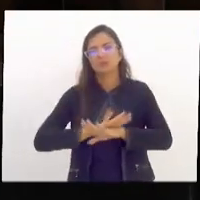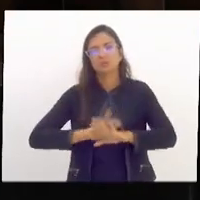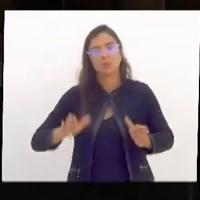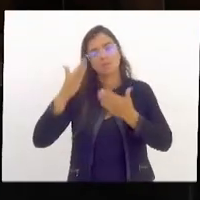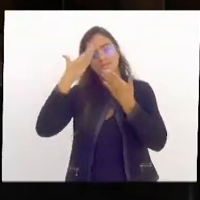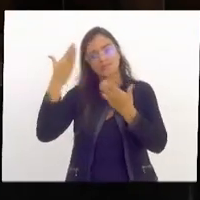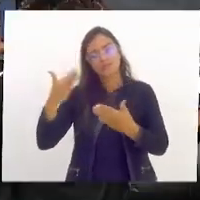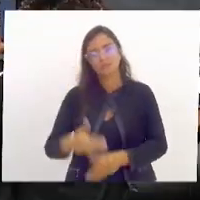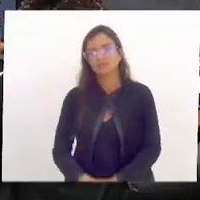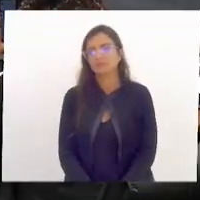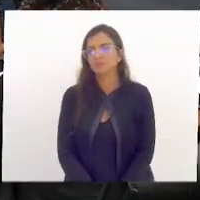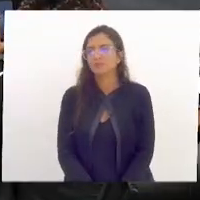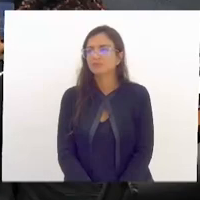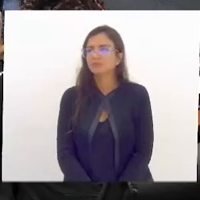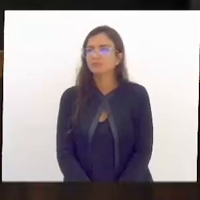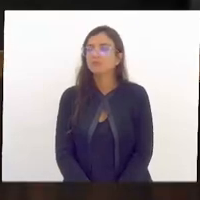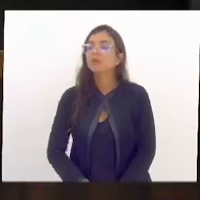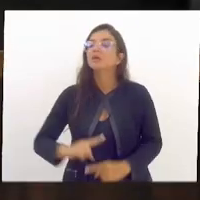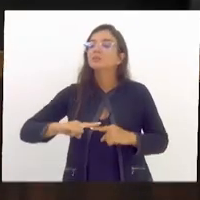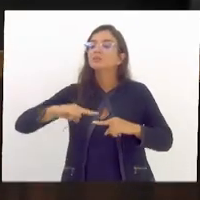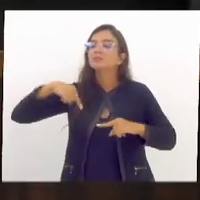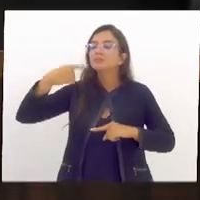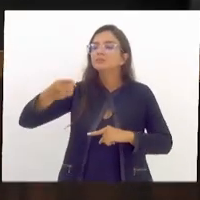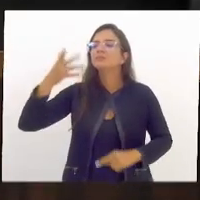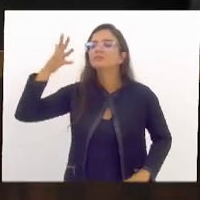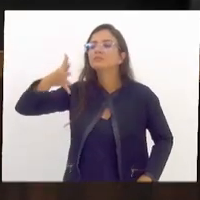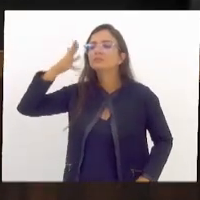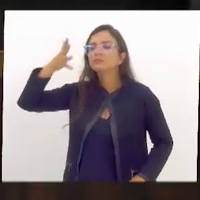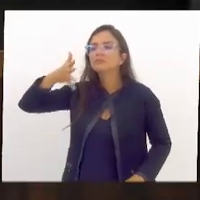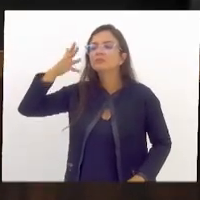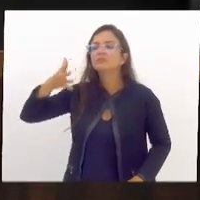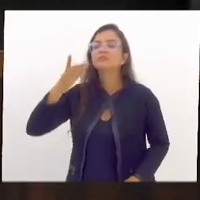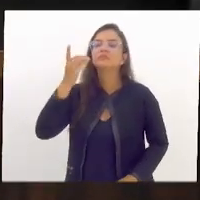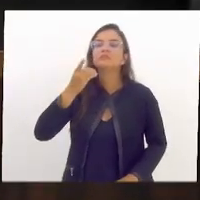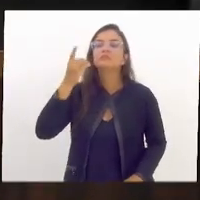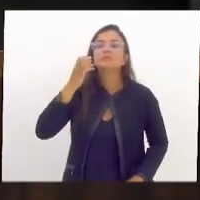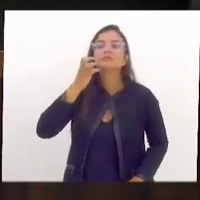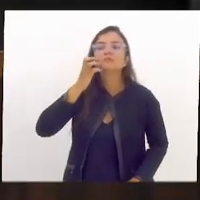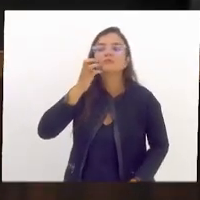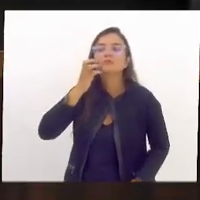obrigada. Próximo orador, nobre deputado Valdec Carneiro.